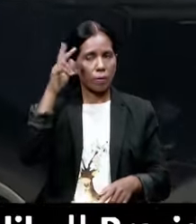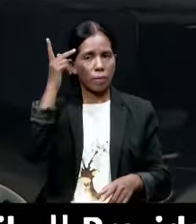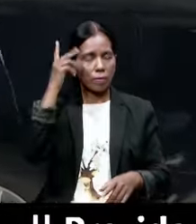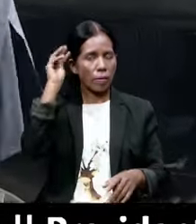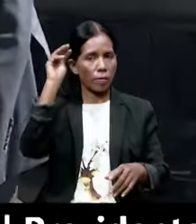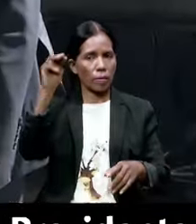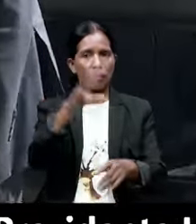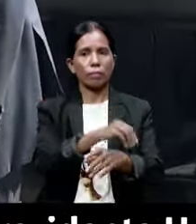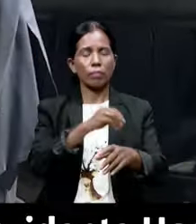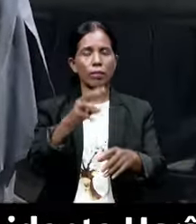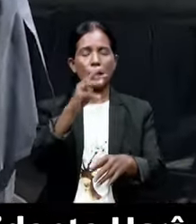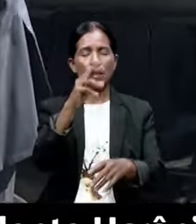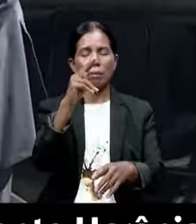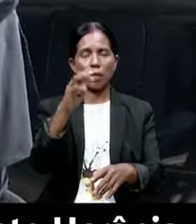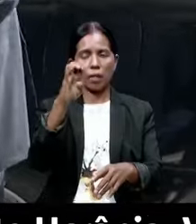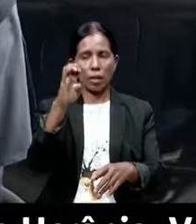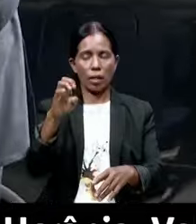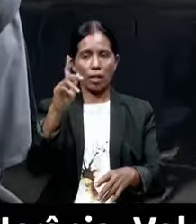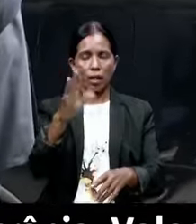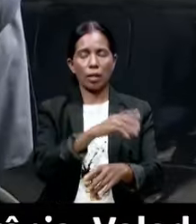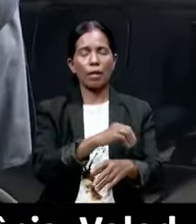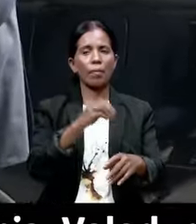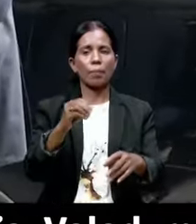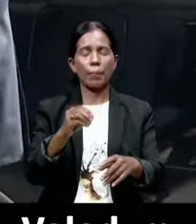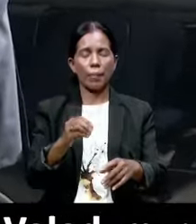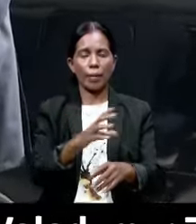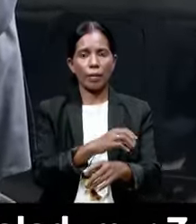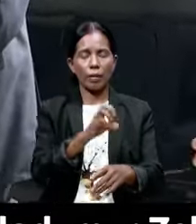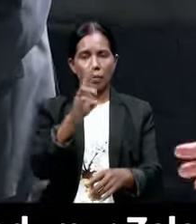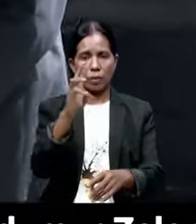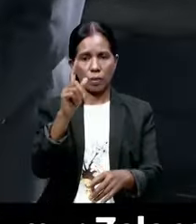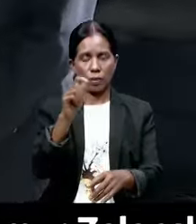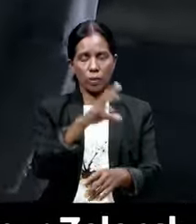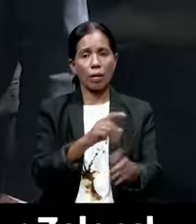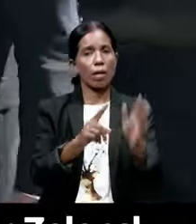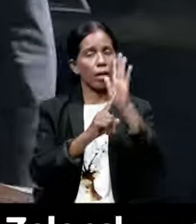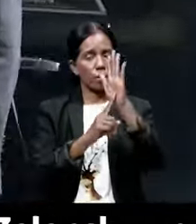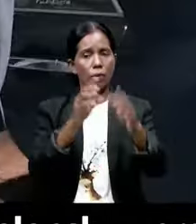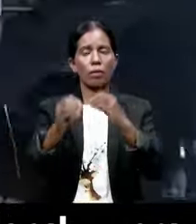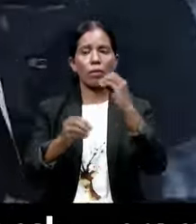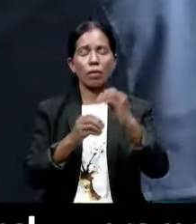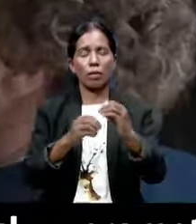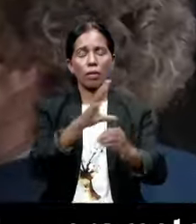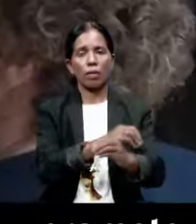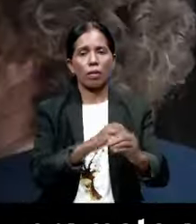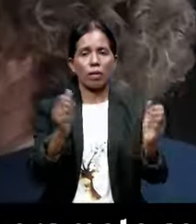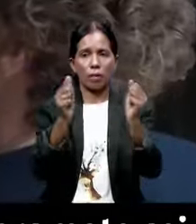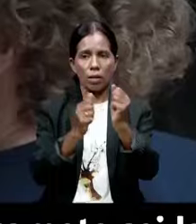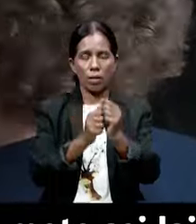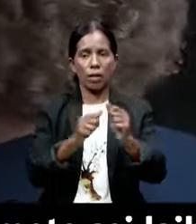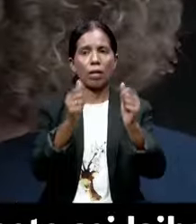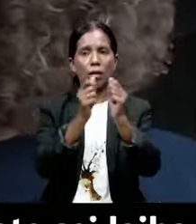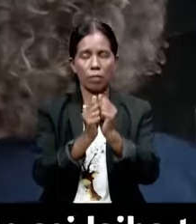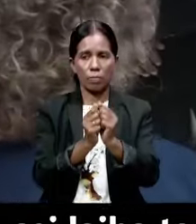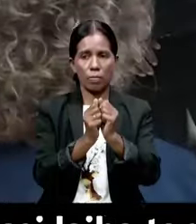Vice-Primeiro-Ministro no Ministro Negócio Estrangeiro Nova Zelândia, Winston Peters, ato assunto, né? Bainhira ho delegação, nebe acompanha